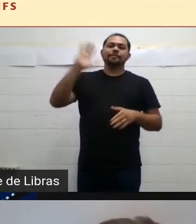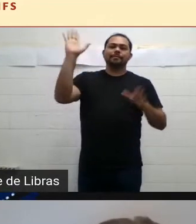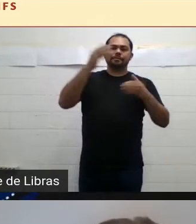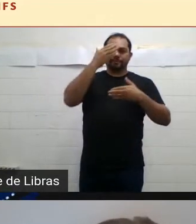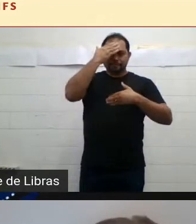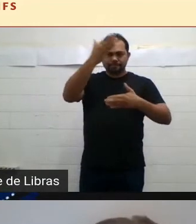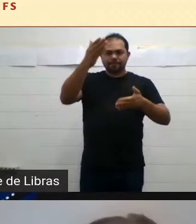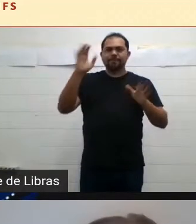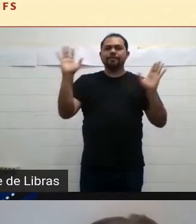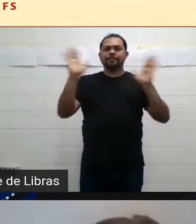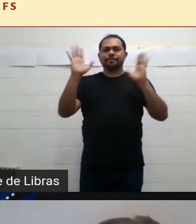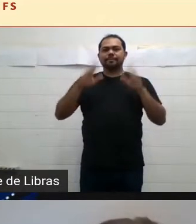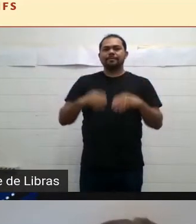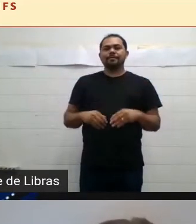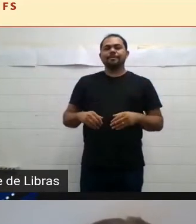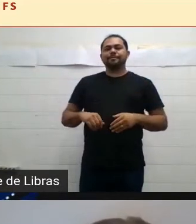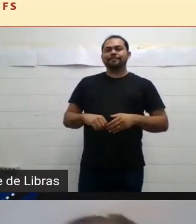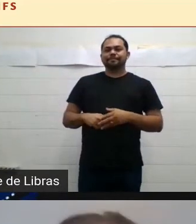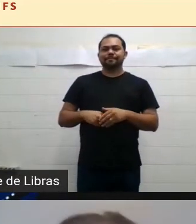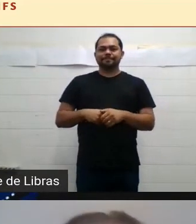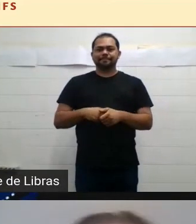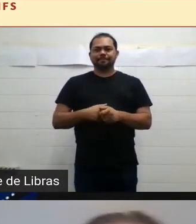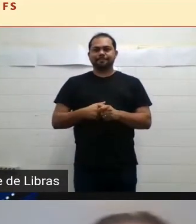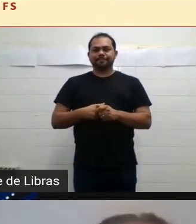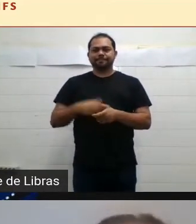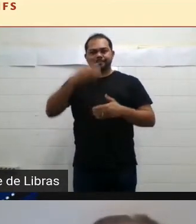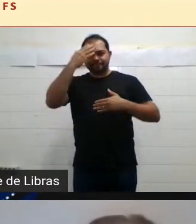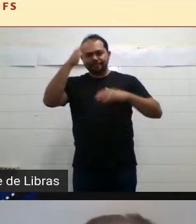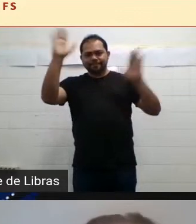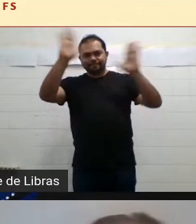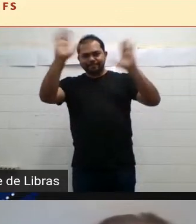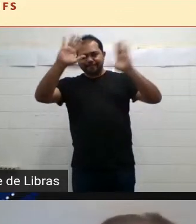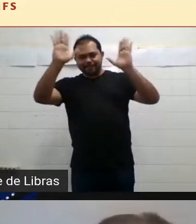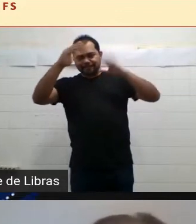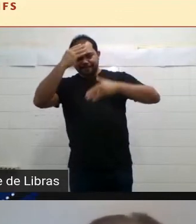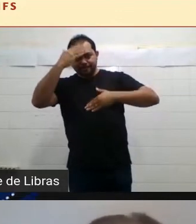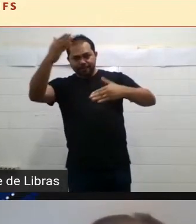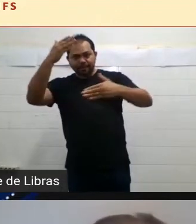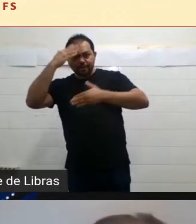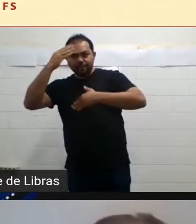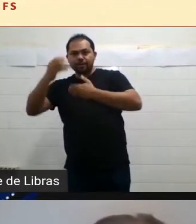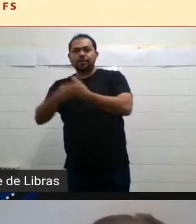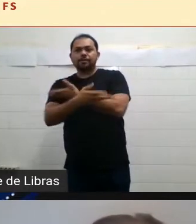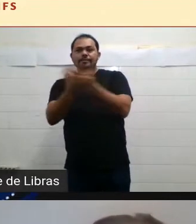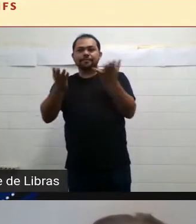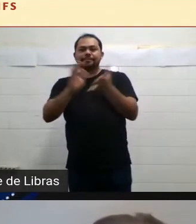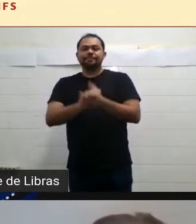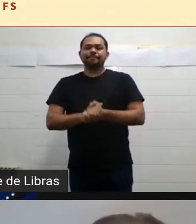Obrigado, viu, gente? Valeu, Silene. Muito obrigada. Muito obrigada a todos.